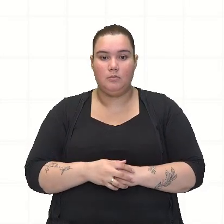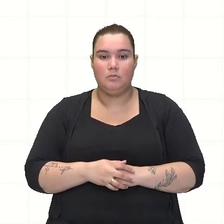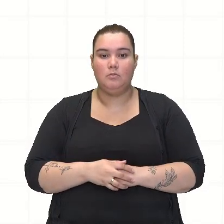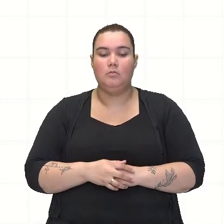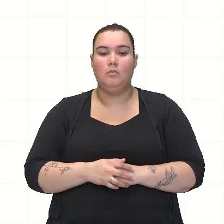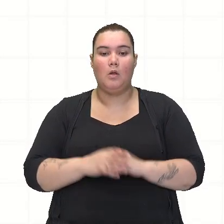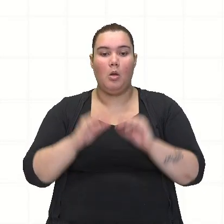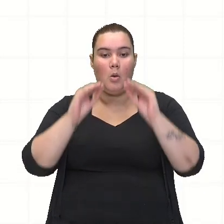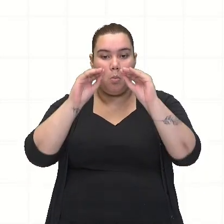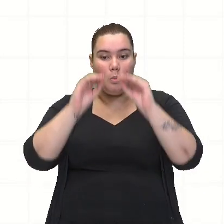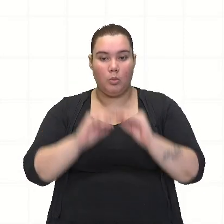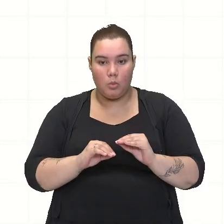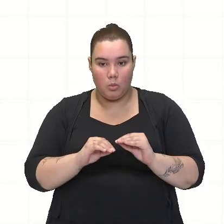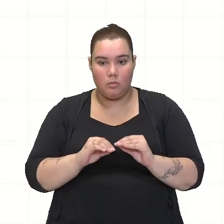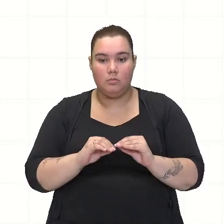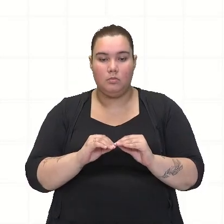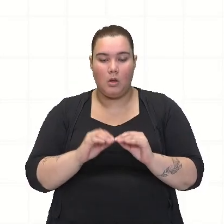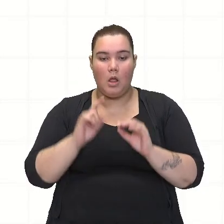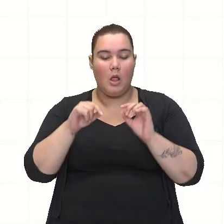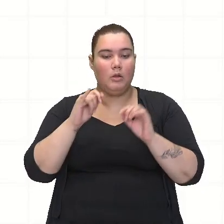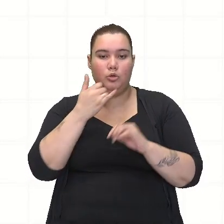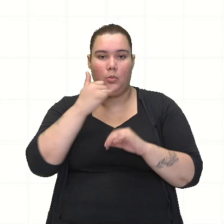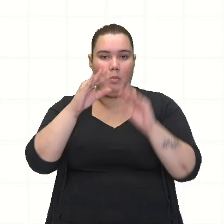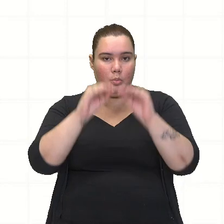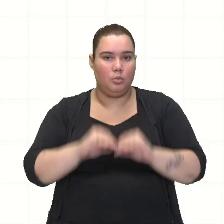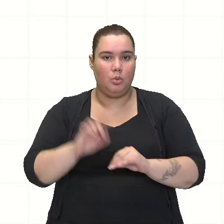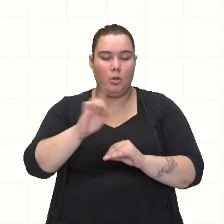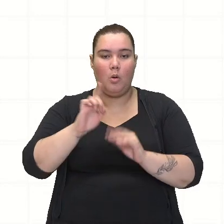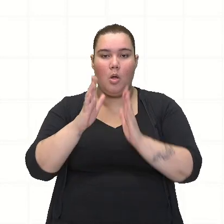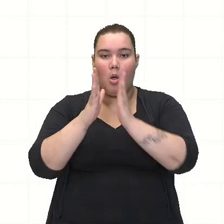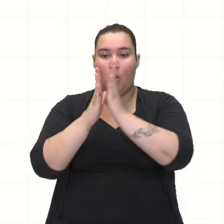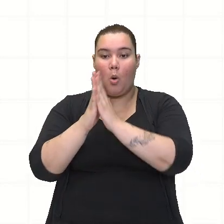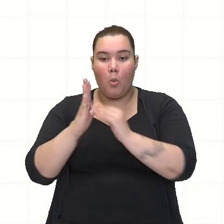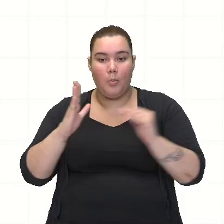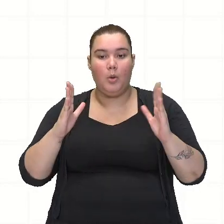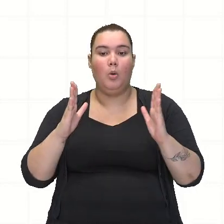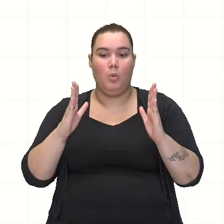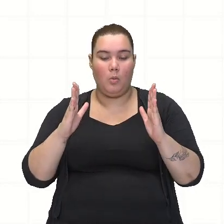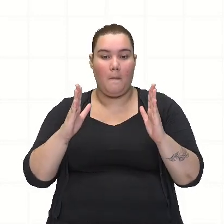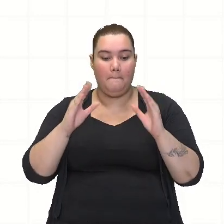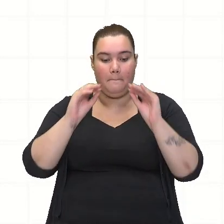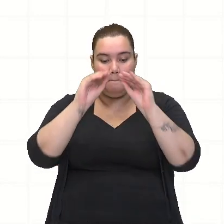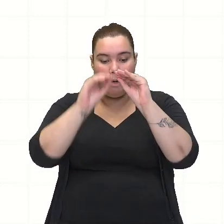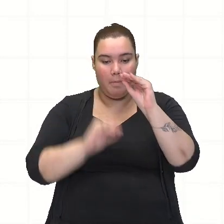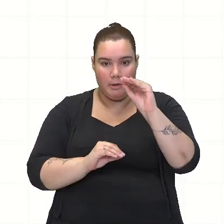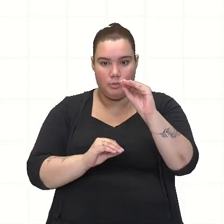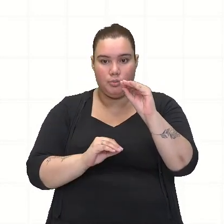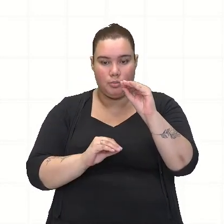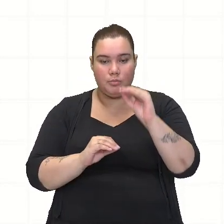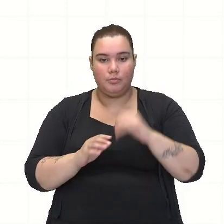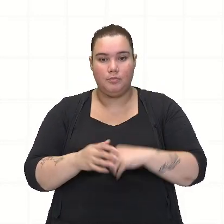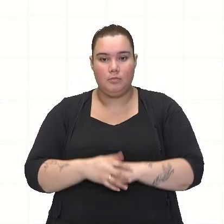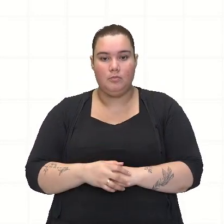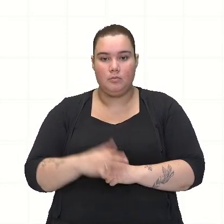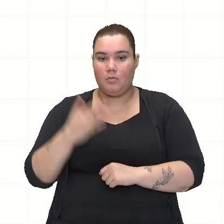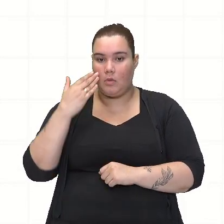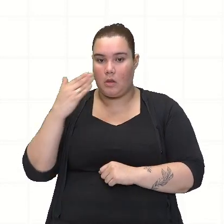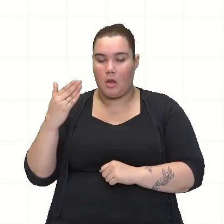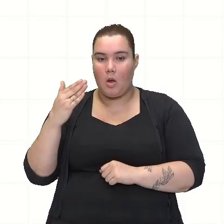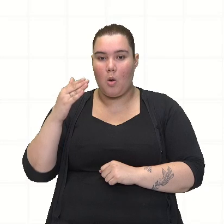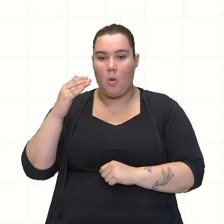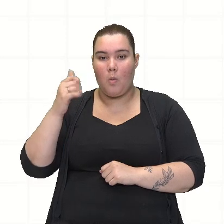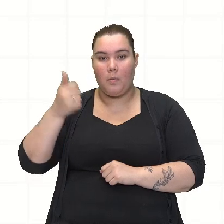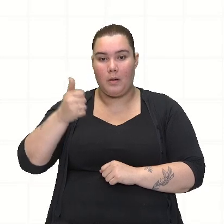flexionado para baixo, invertido para baixo. Olha o ponto A, certo? Que era -5 e 3,